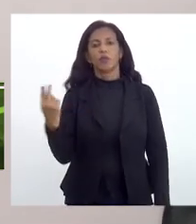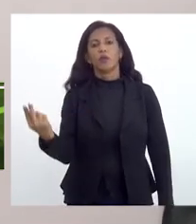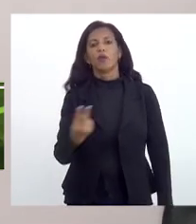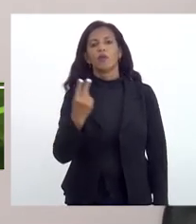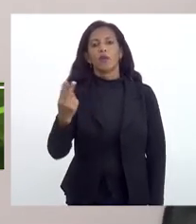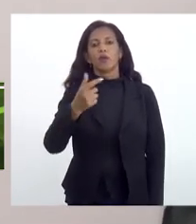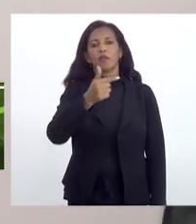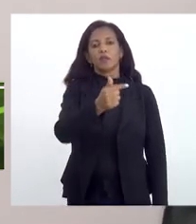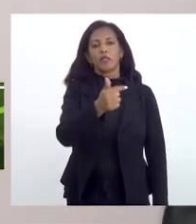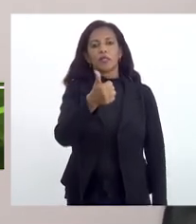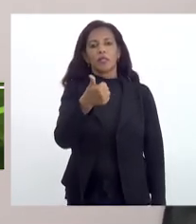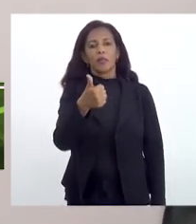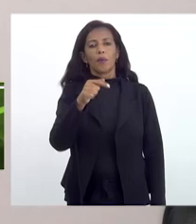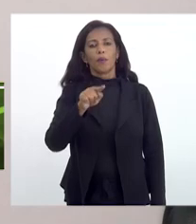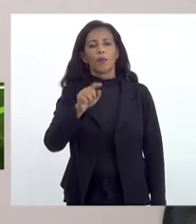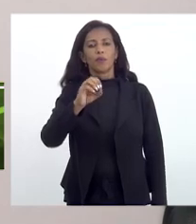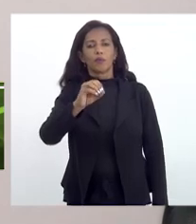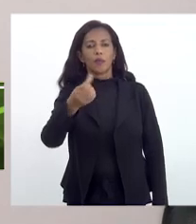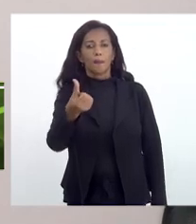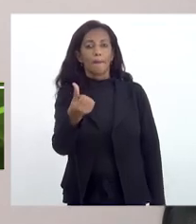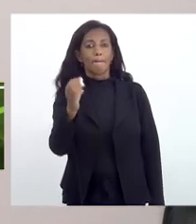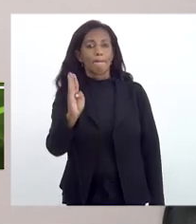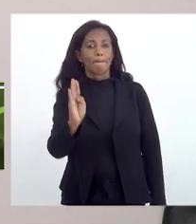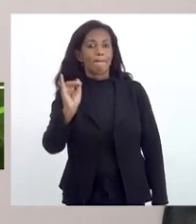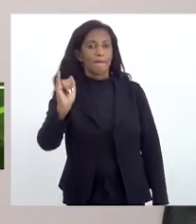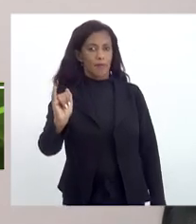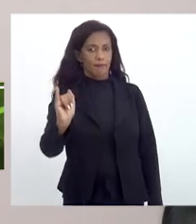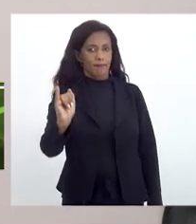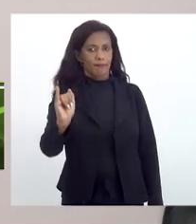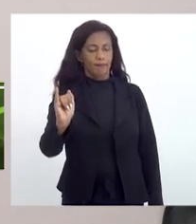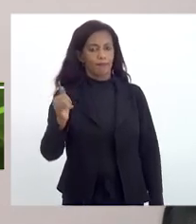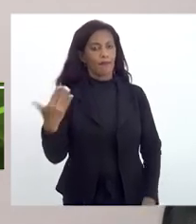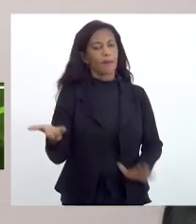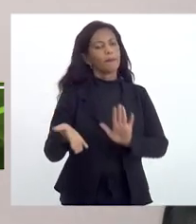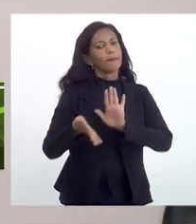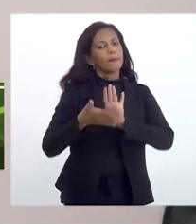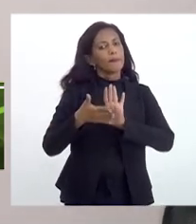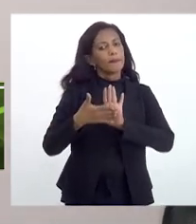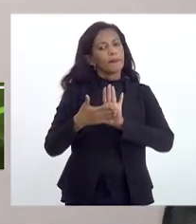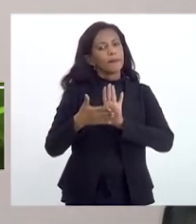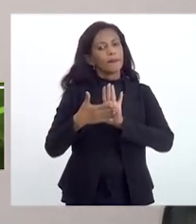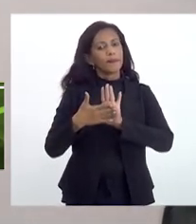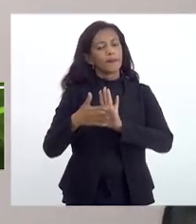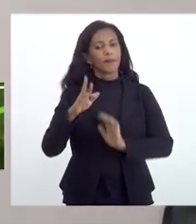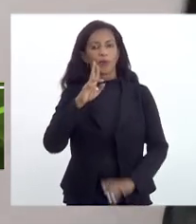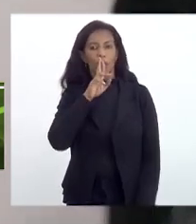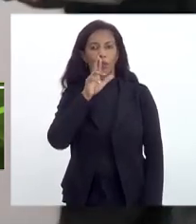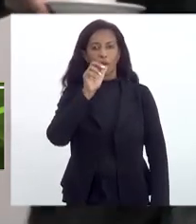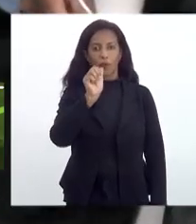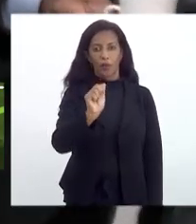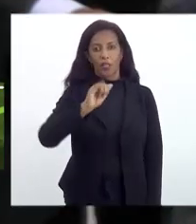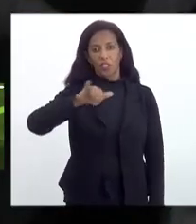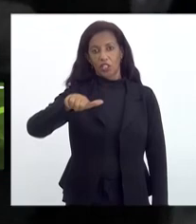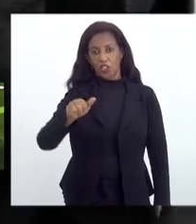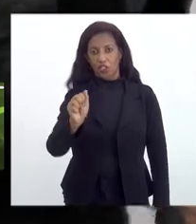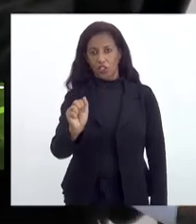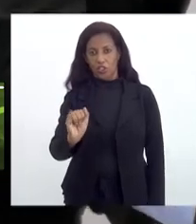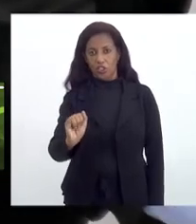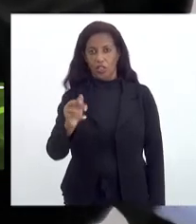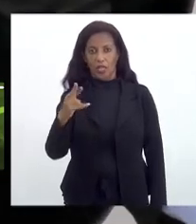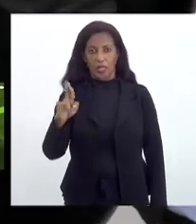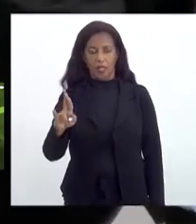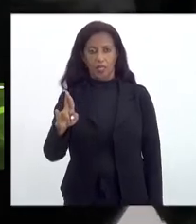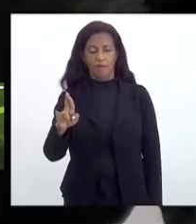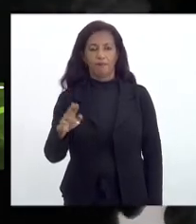,06 bi. Agora, pela proposta dos deputados Rodrigo Amorim, Jair Bittencourt e o